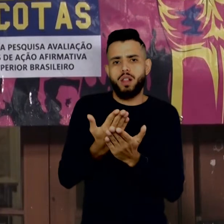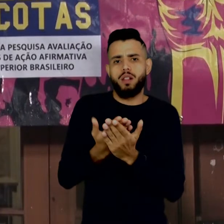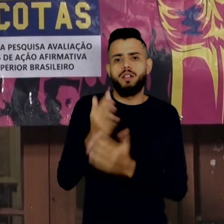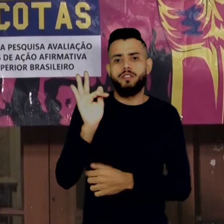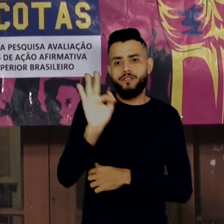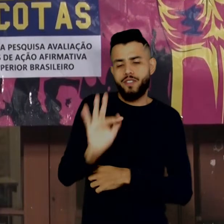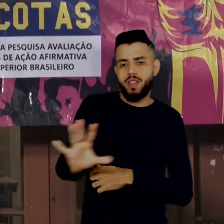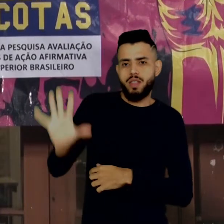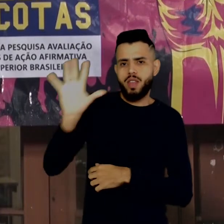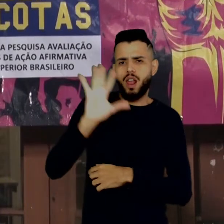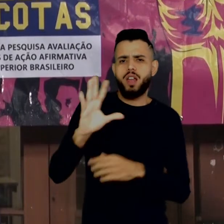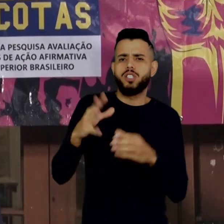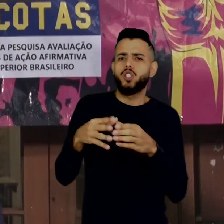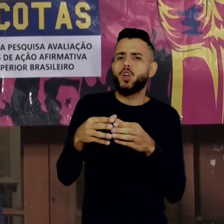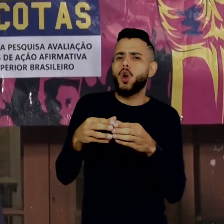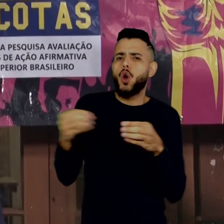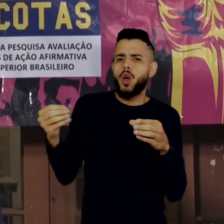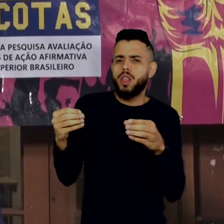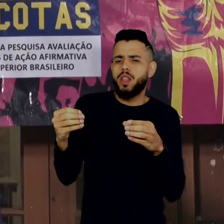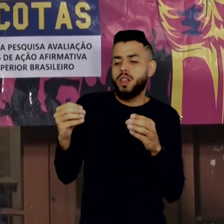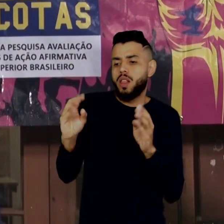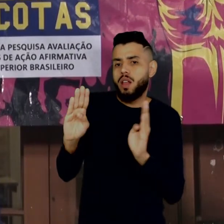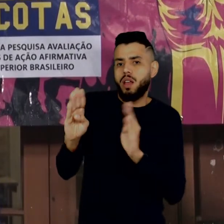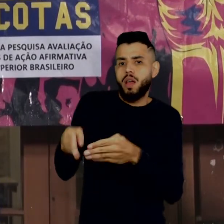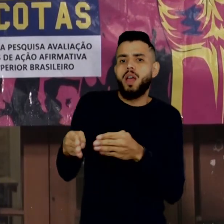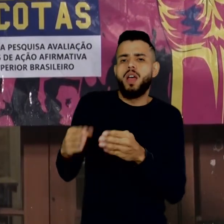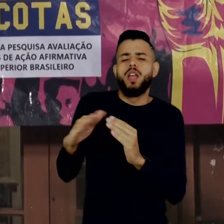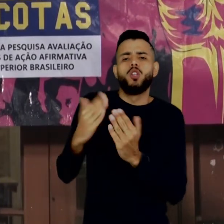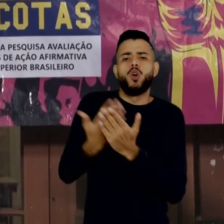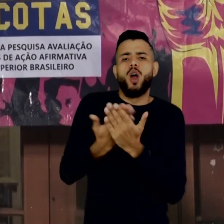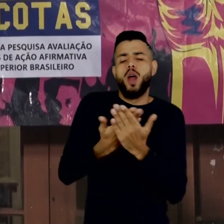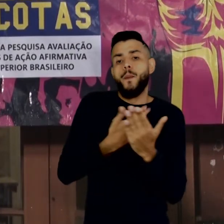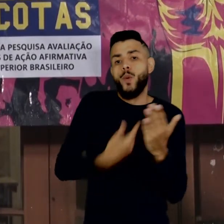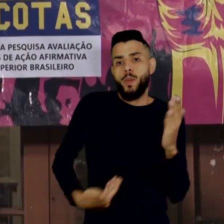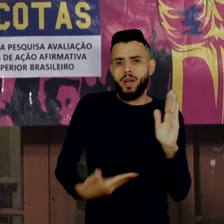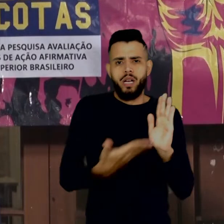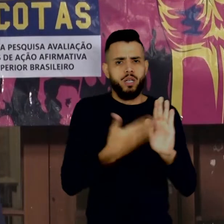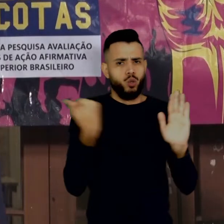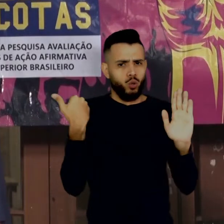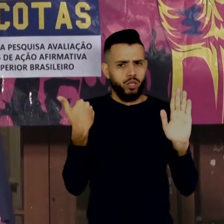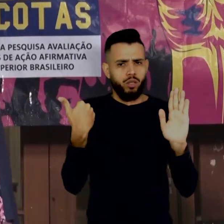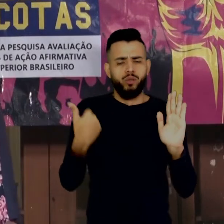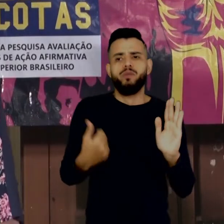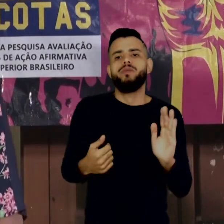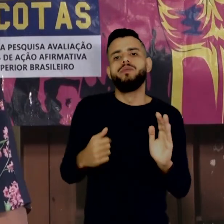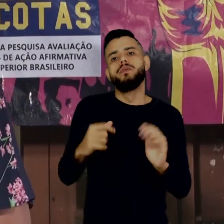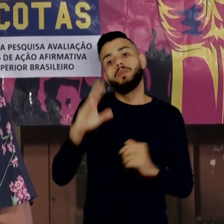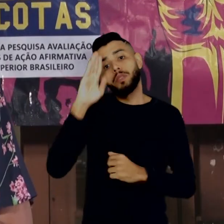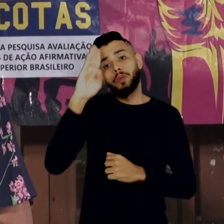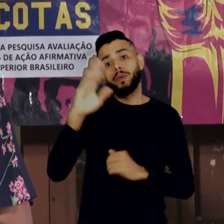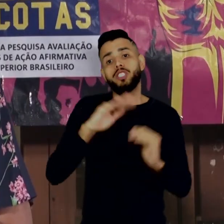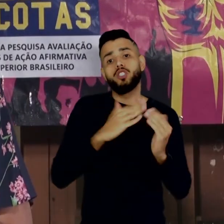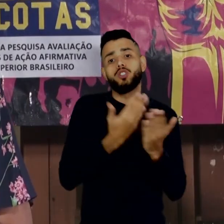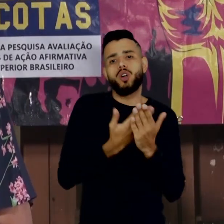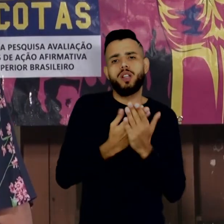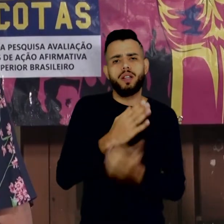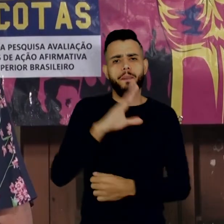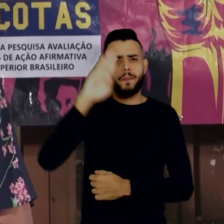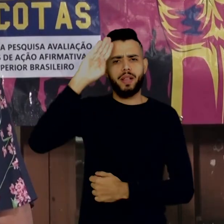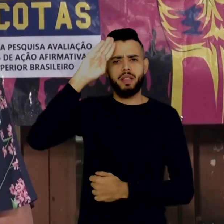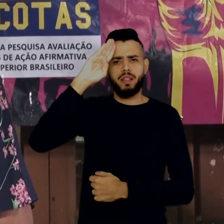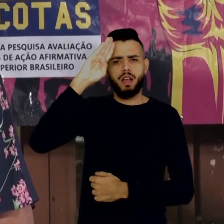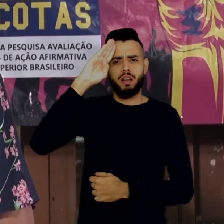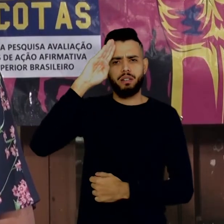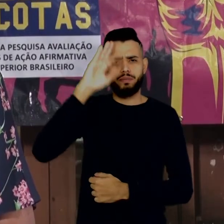das escolas federais das cotas destinadas às escolas públicas, em especial às escolas militares. Se não me engano, foi